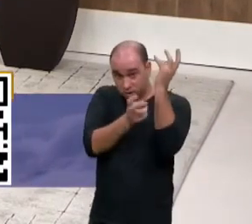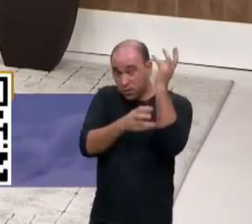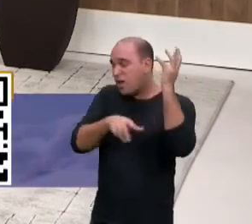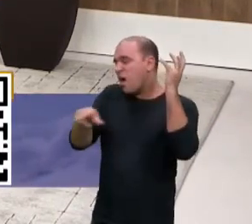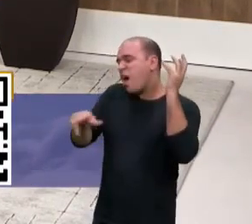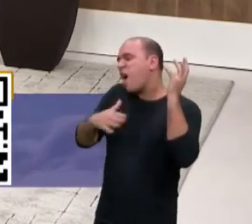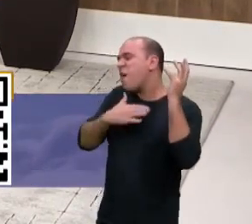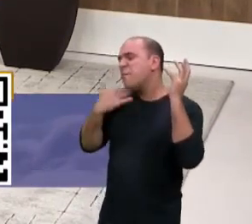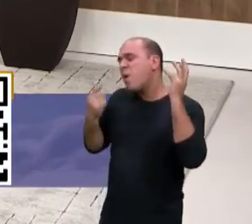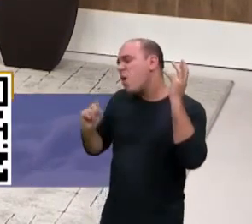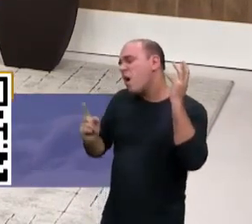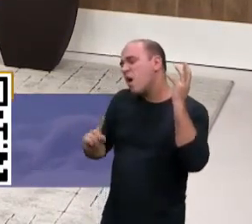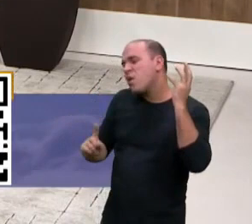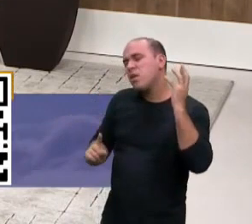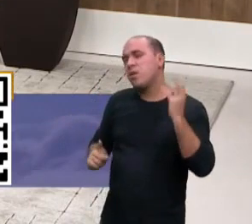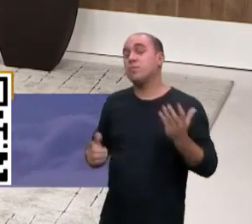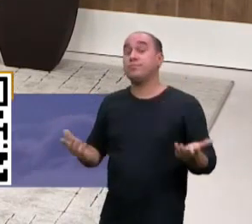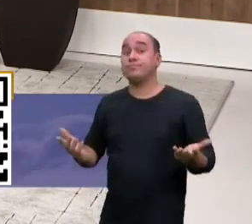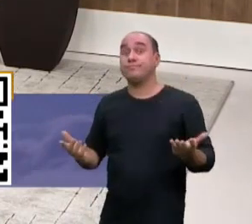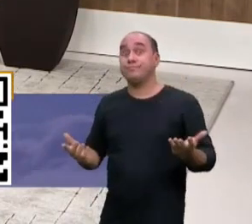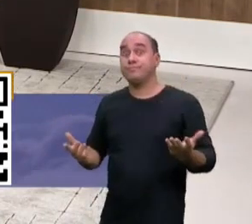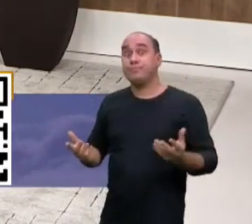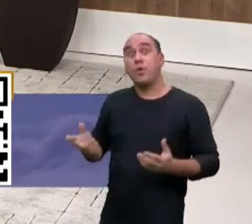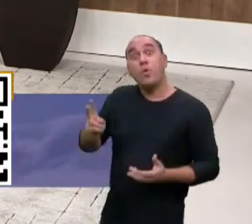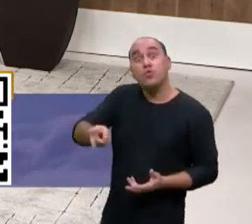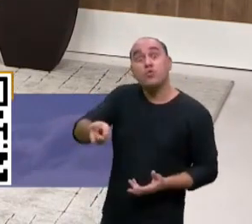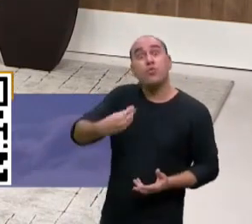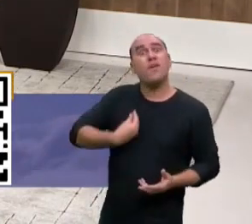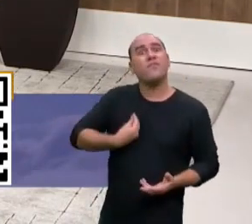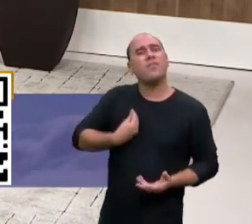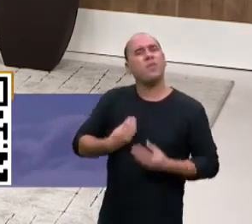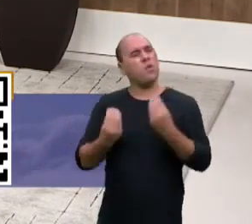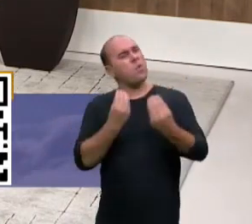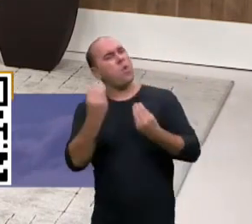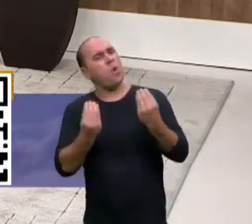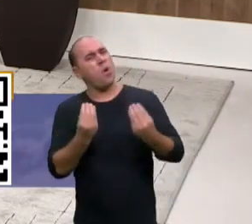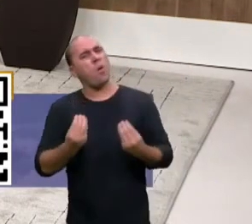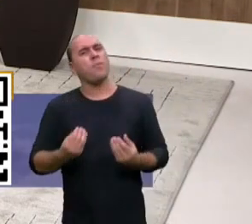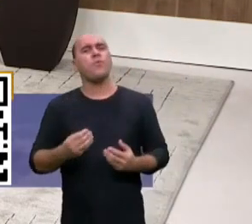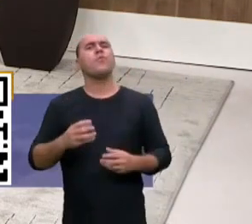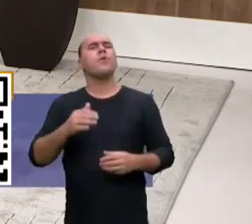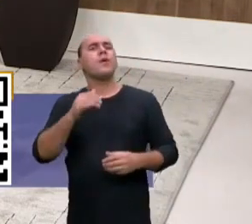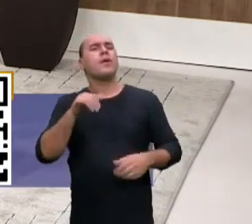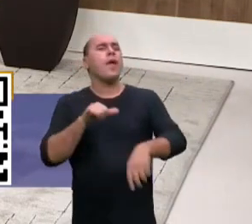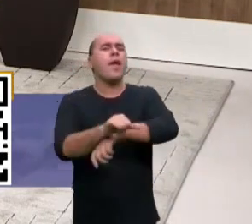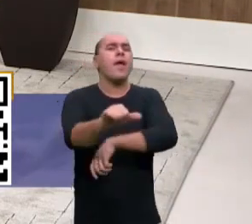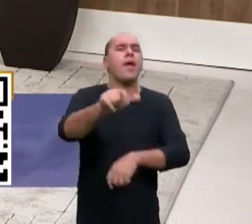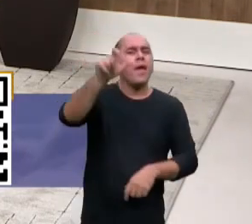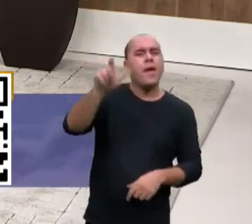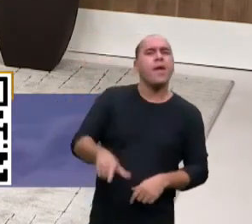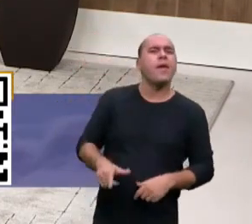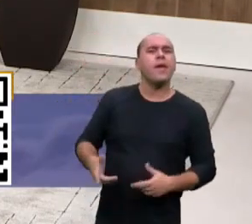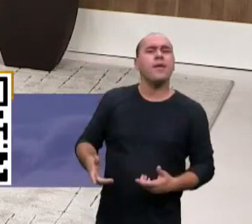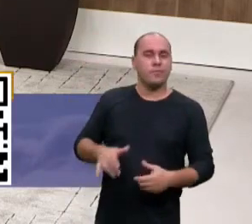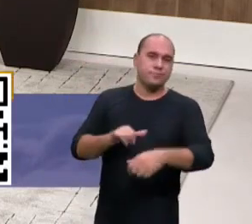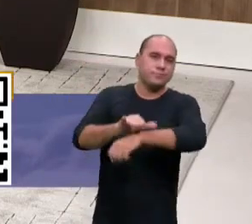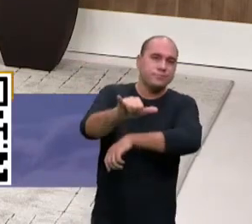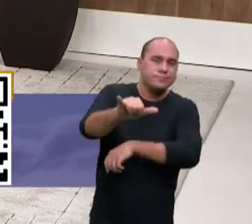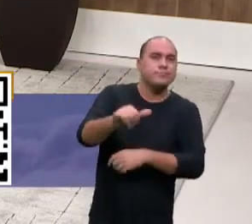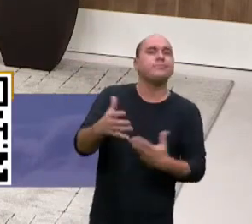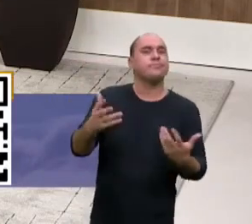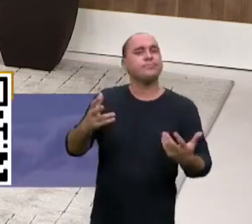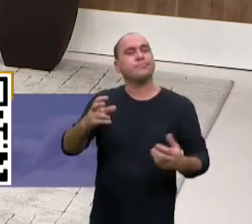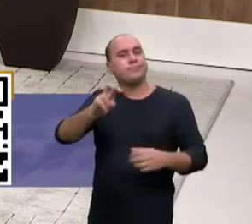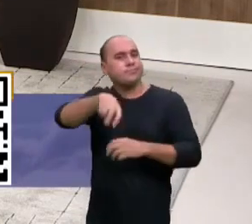morre mas não morre e continua vivendo em outro plano em outro espaço em outro mundo ou que sai dela uma